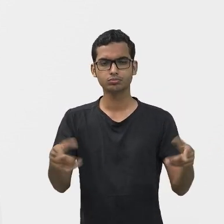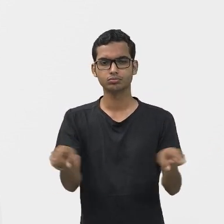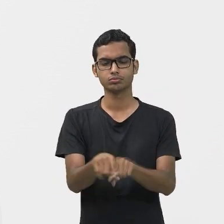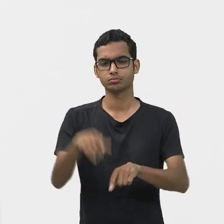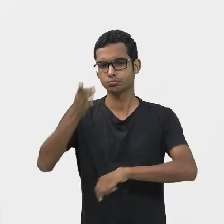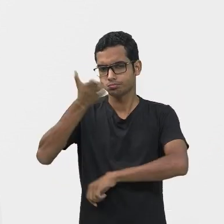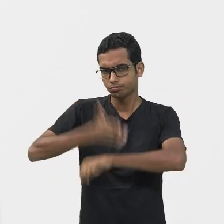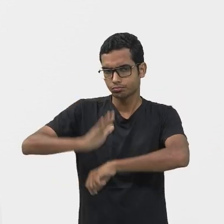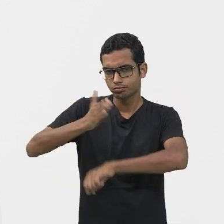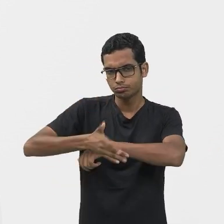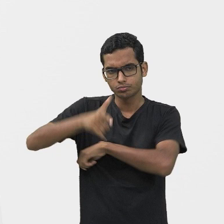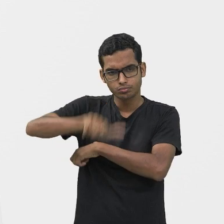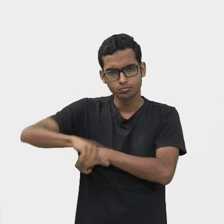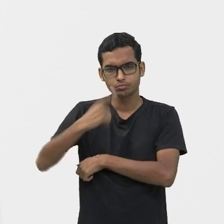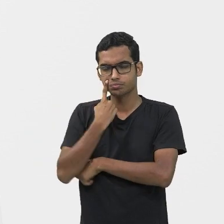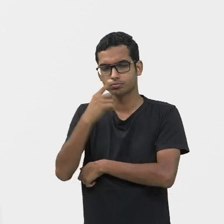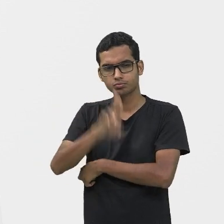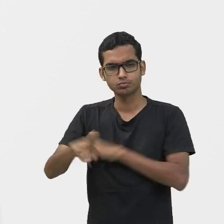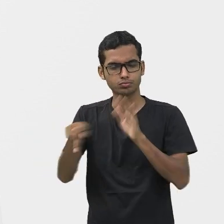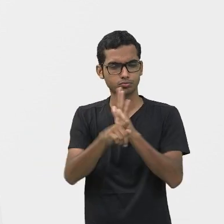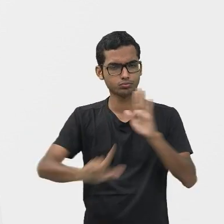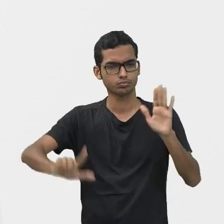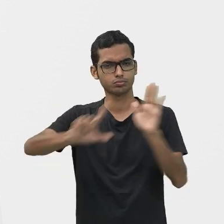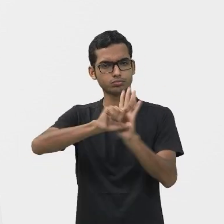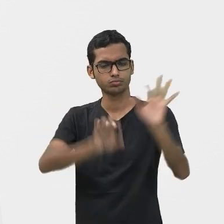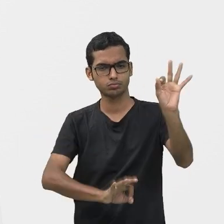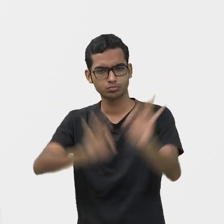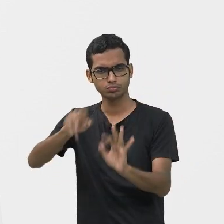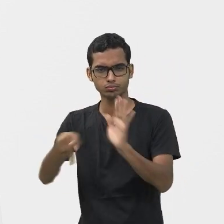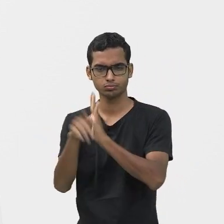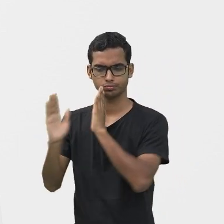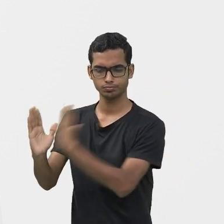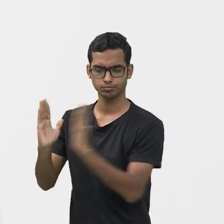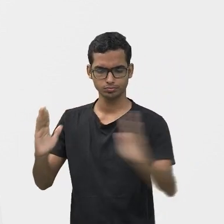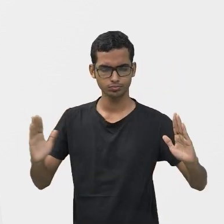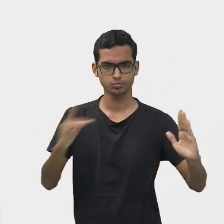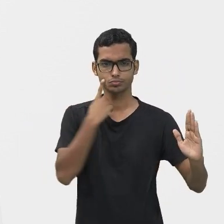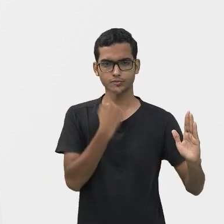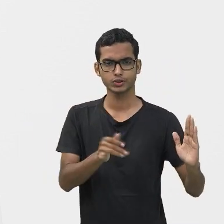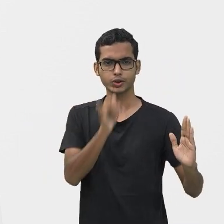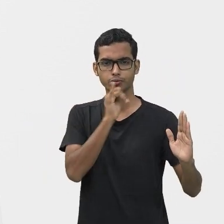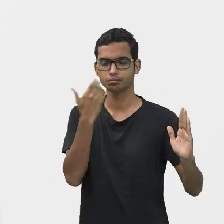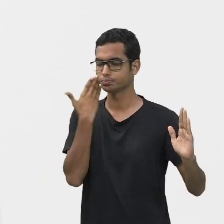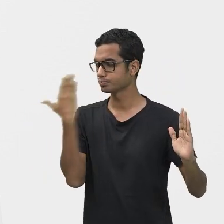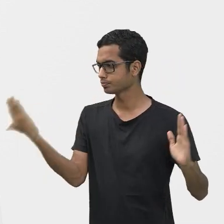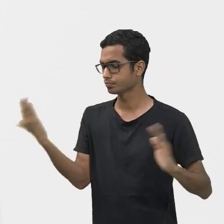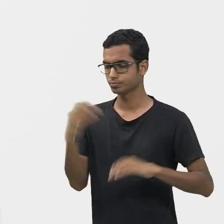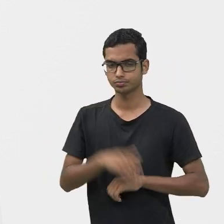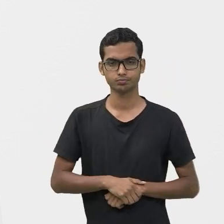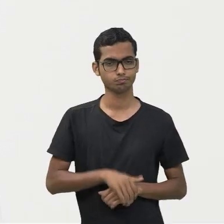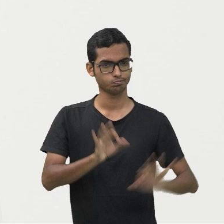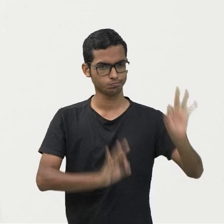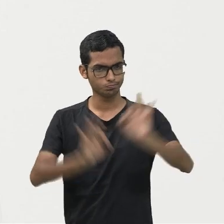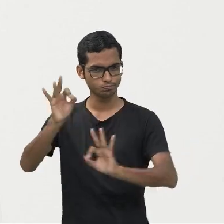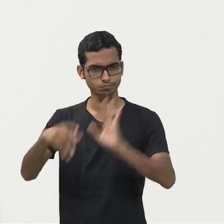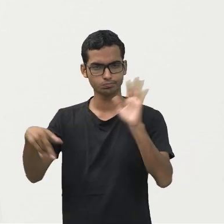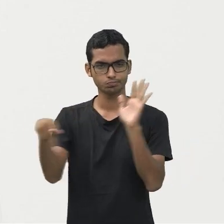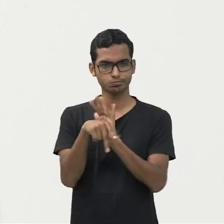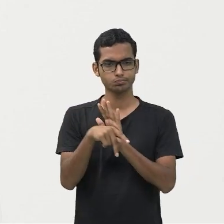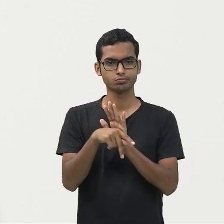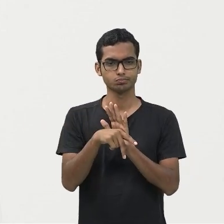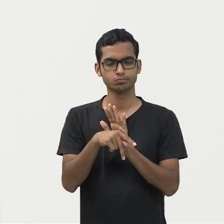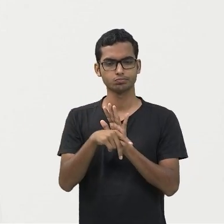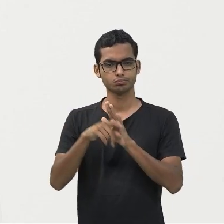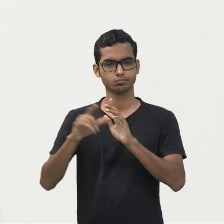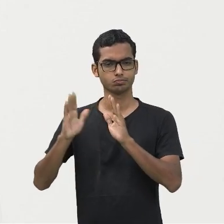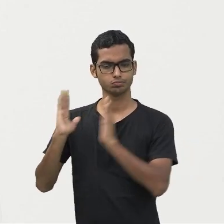novo, utilizando aí uma lei de formação da sequência. Vamos aí ver esse exemplo, né? Escreva a sequência, dada